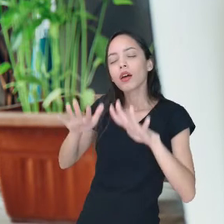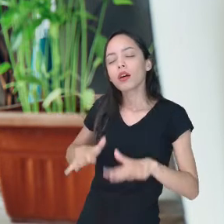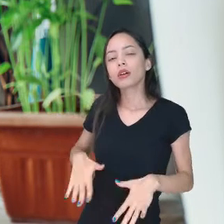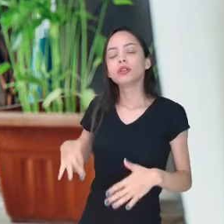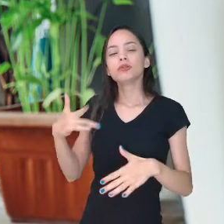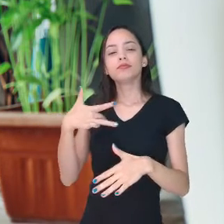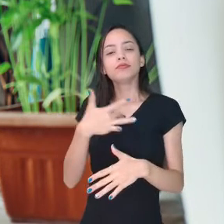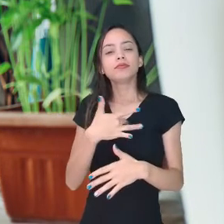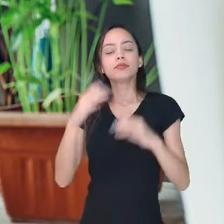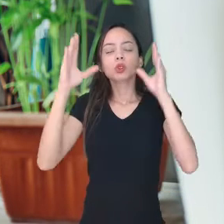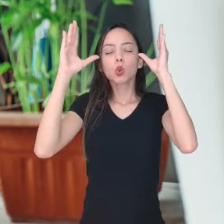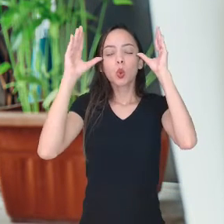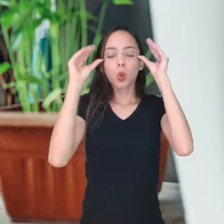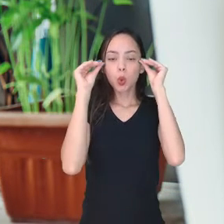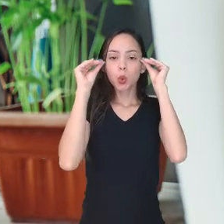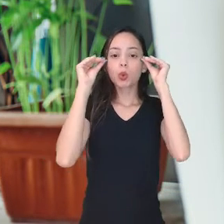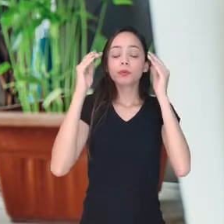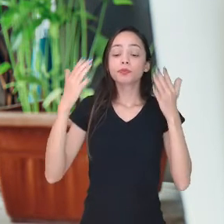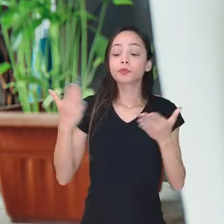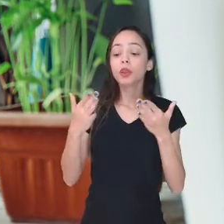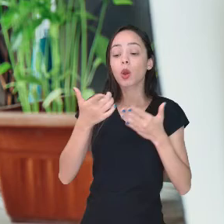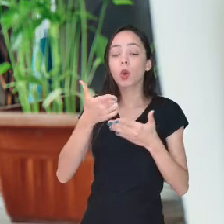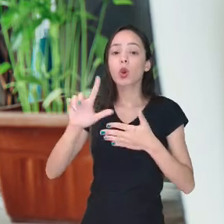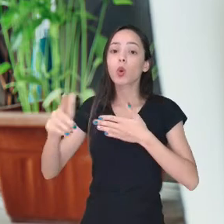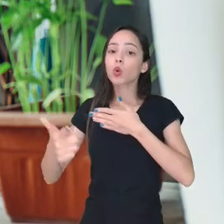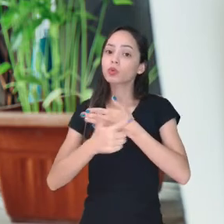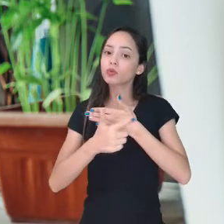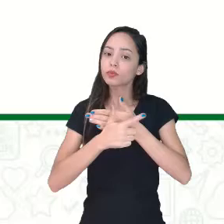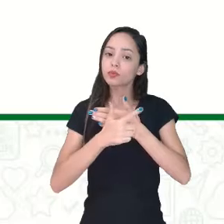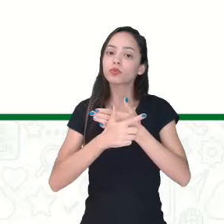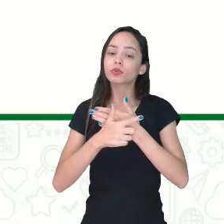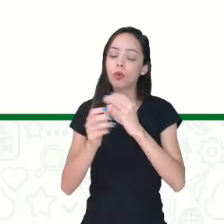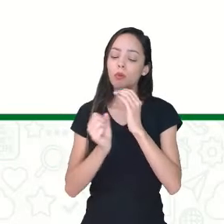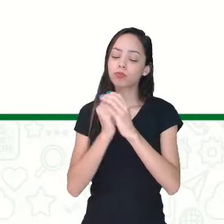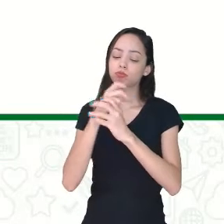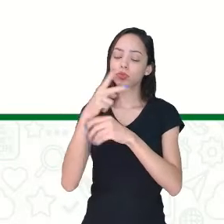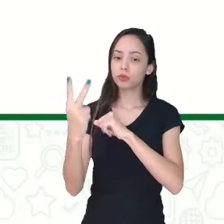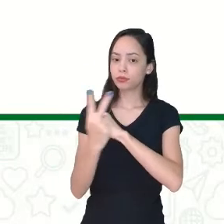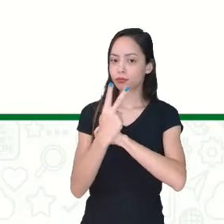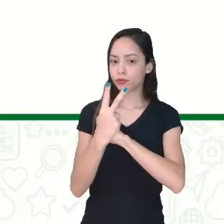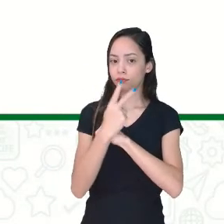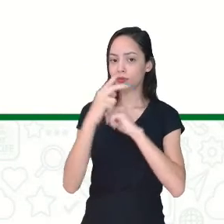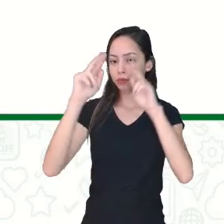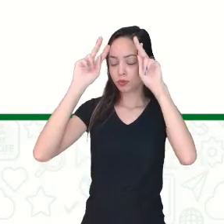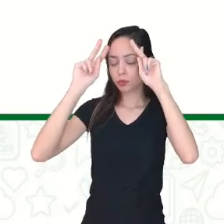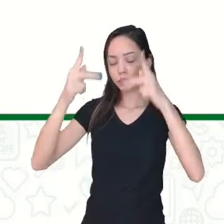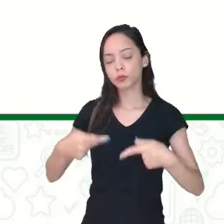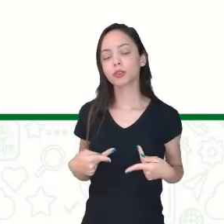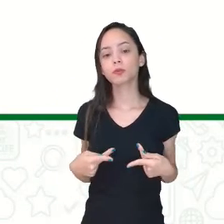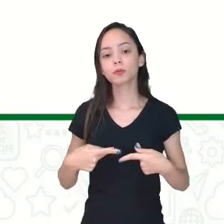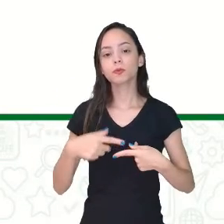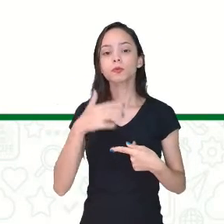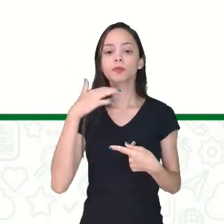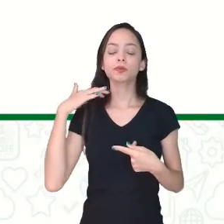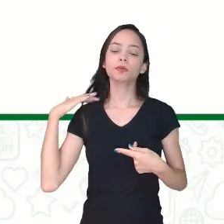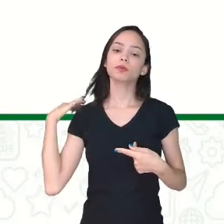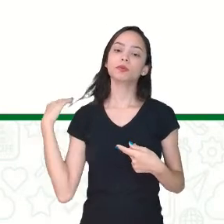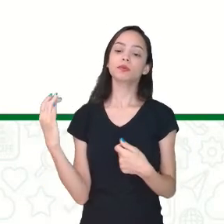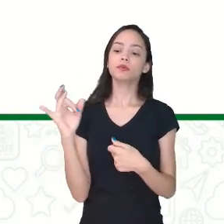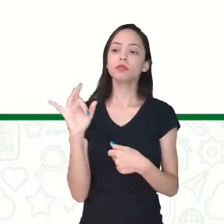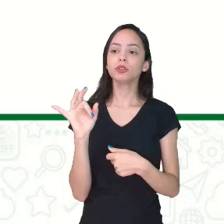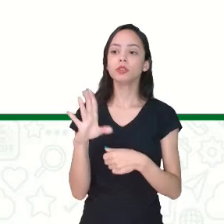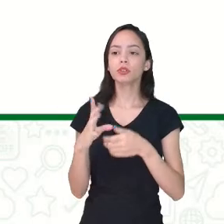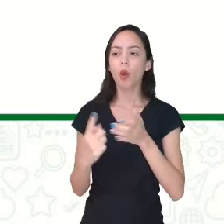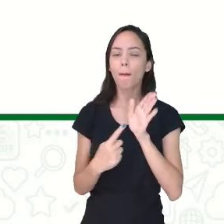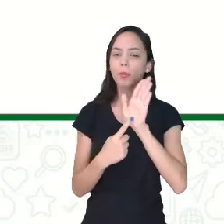né? Mas vamos ver outras funções, outras contribuições que elas têm para os seres humanos. Então, só trazendo algumas,